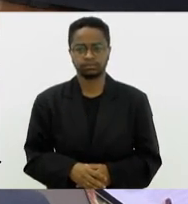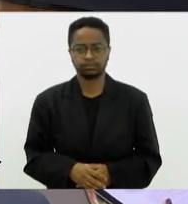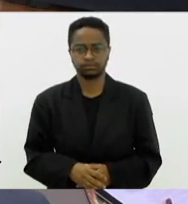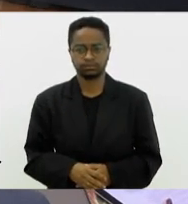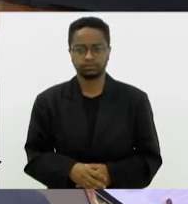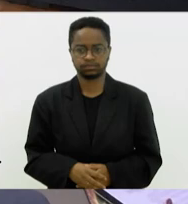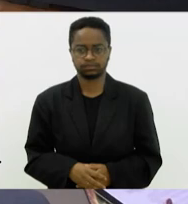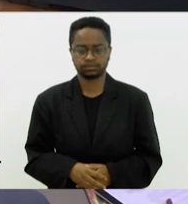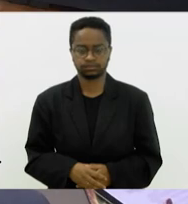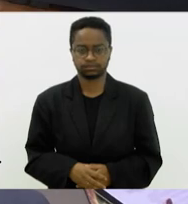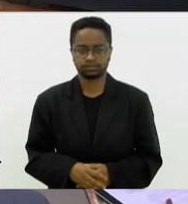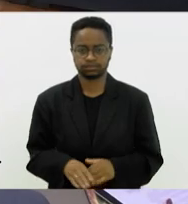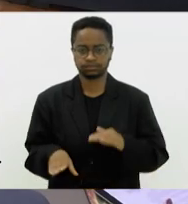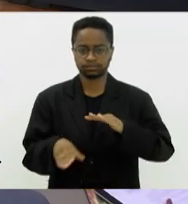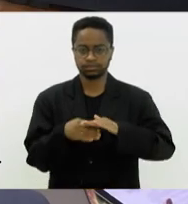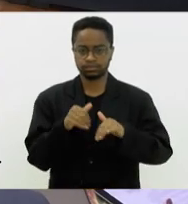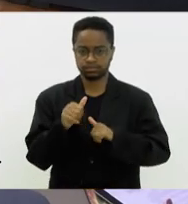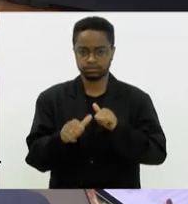Emenda 1 modificativa.